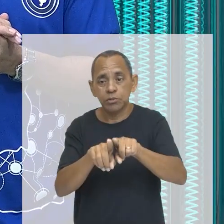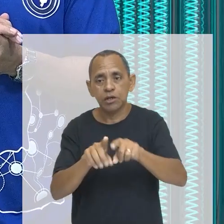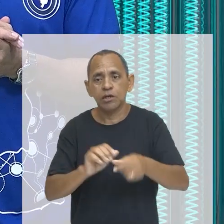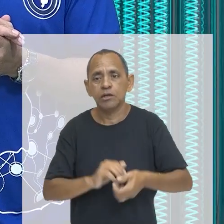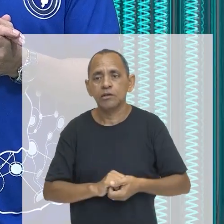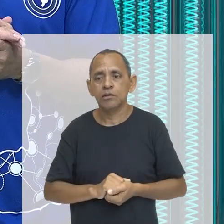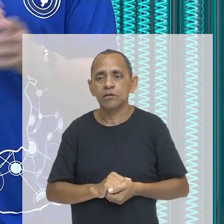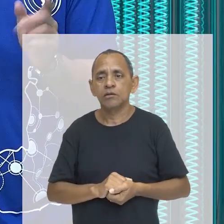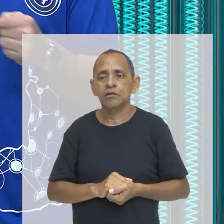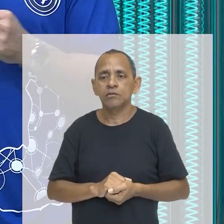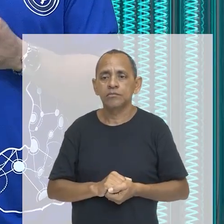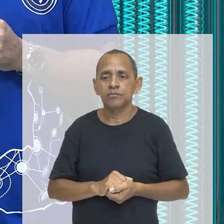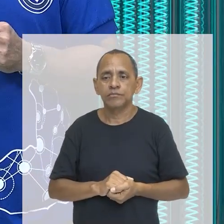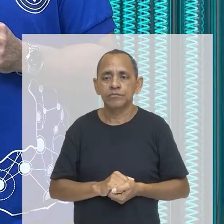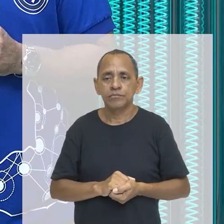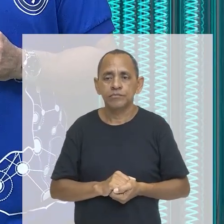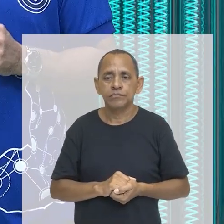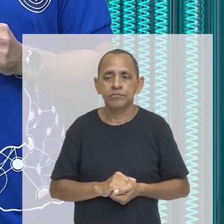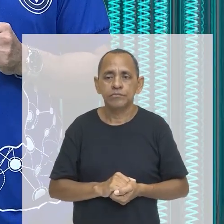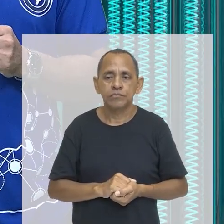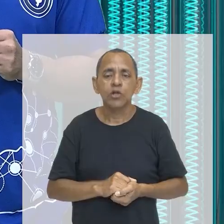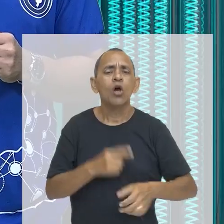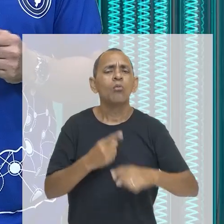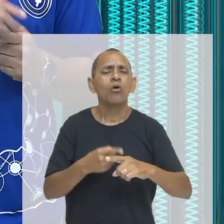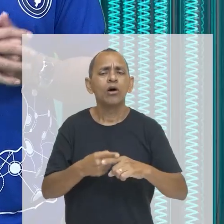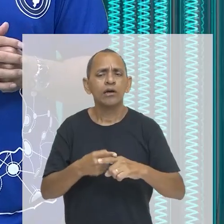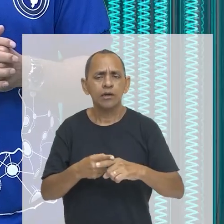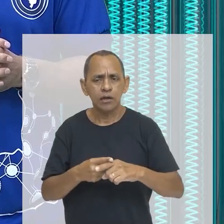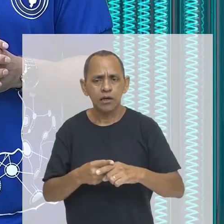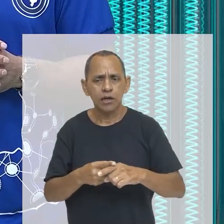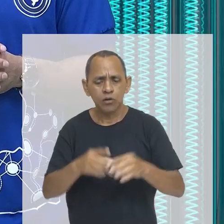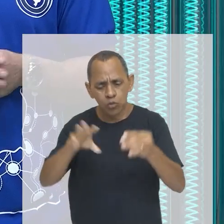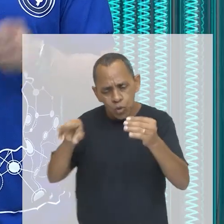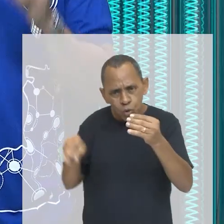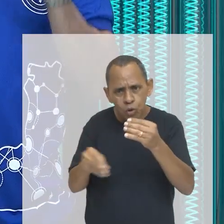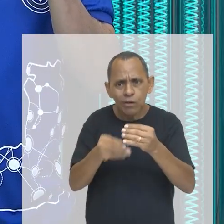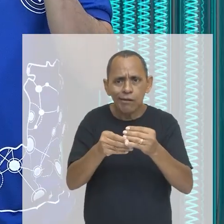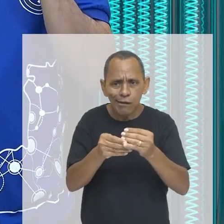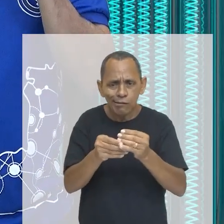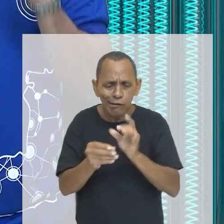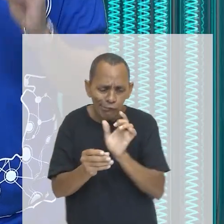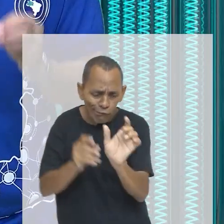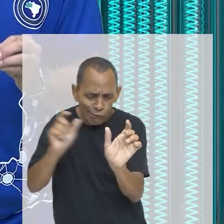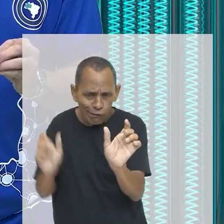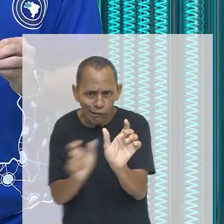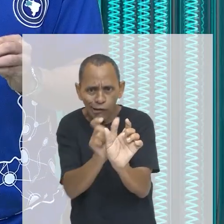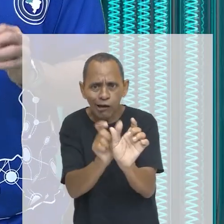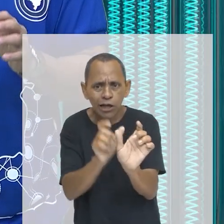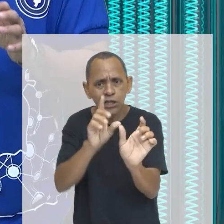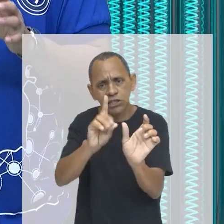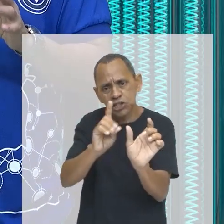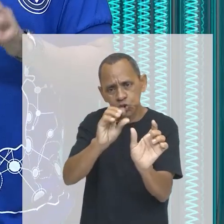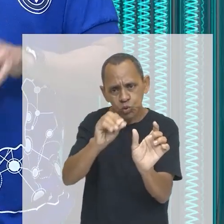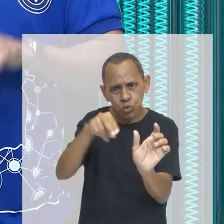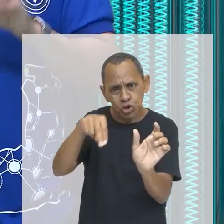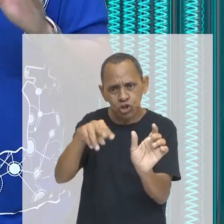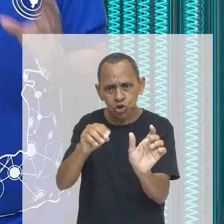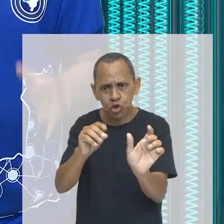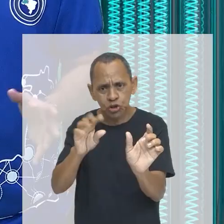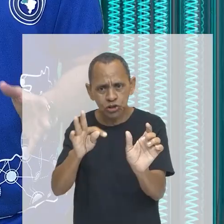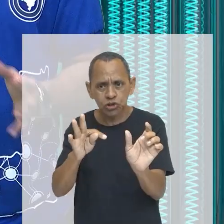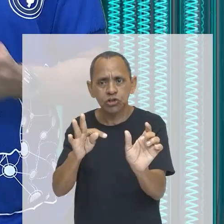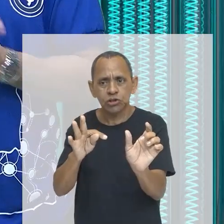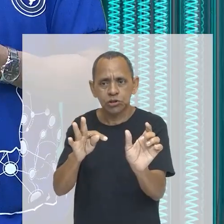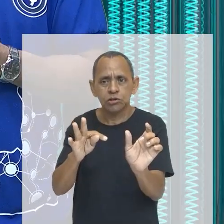receber ali o not. Nas frases interrogativas eu também vou precisar do do, porque eu estou falando de um verbo semimodal, então ele